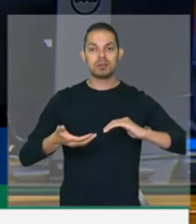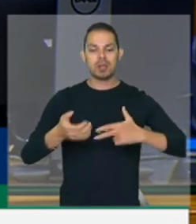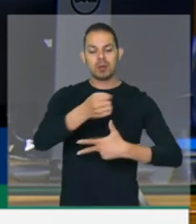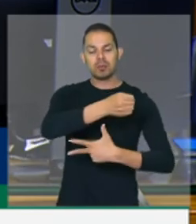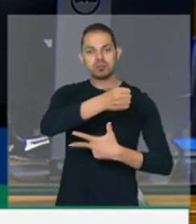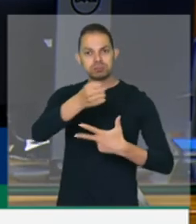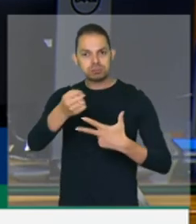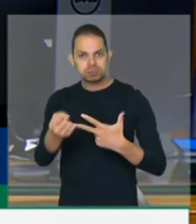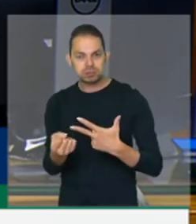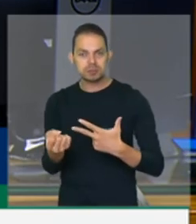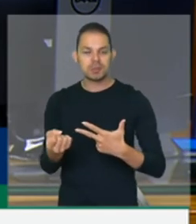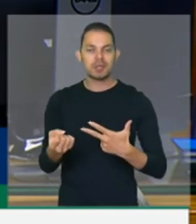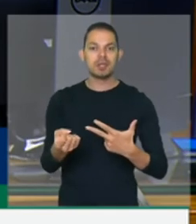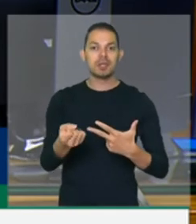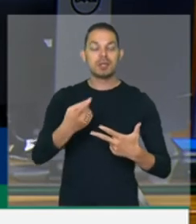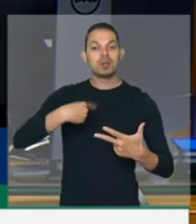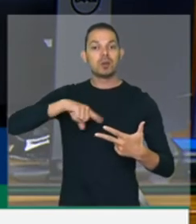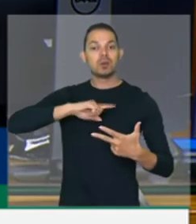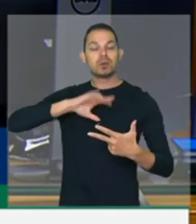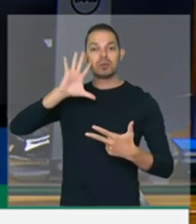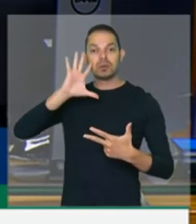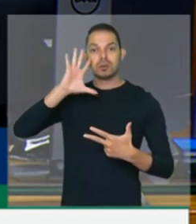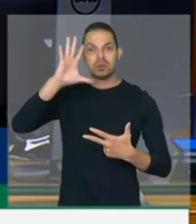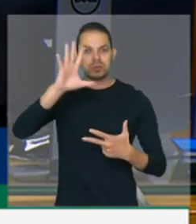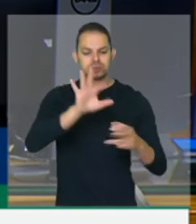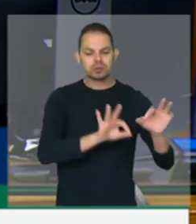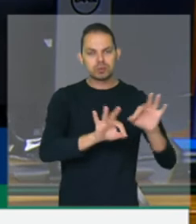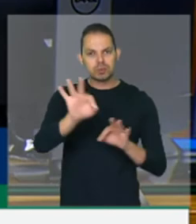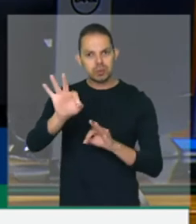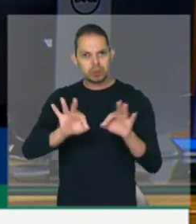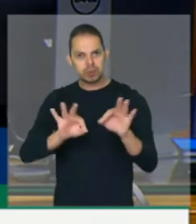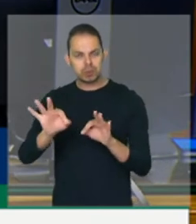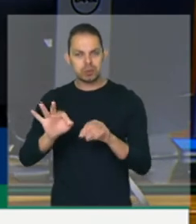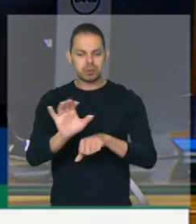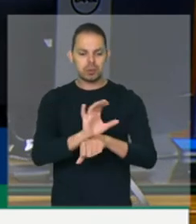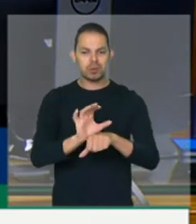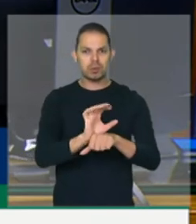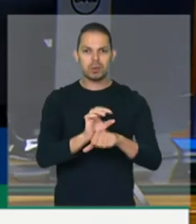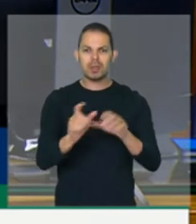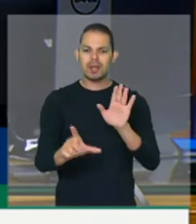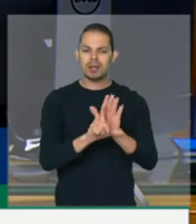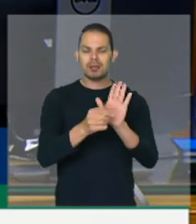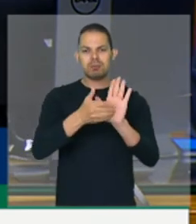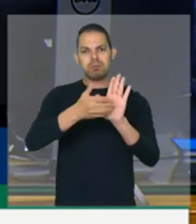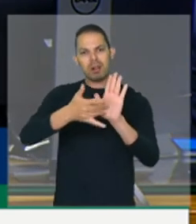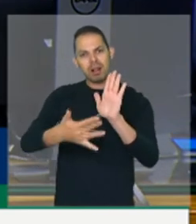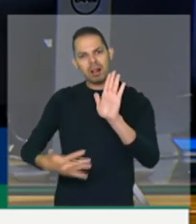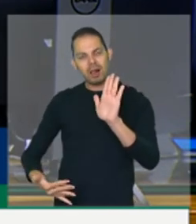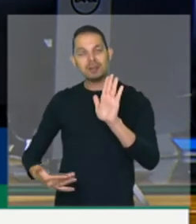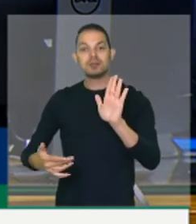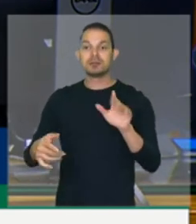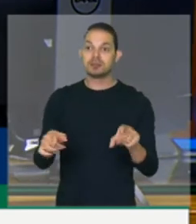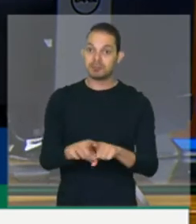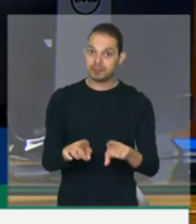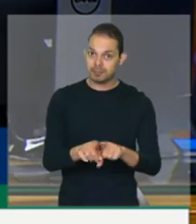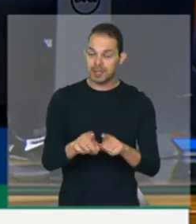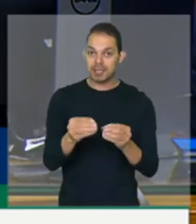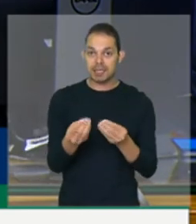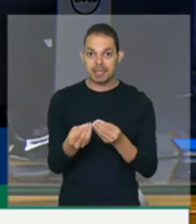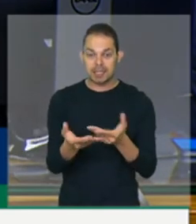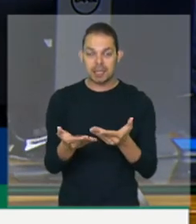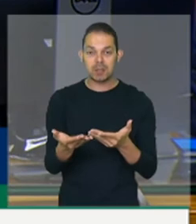constituintes, que definiu e desenhou o atual arcabouço constitucional e que, portanto, conferiu as